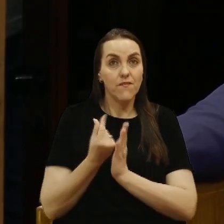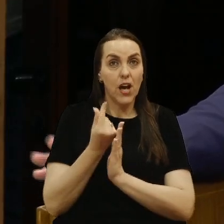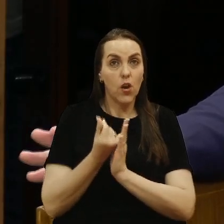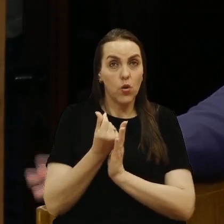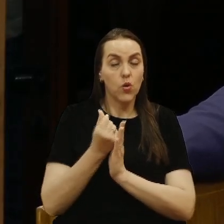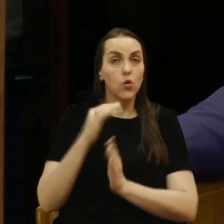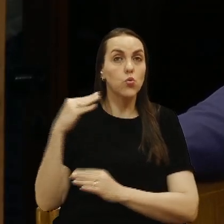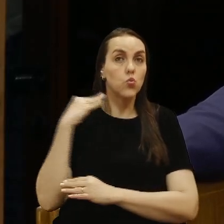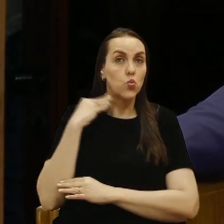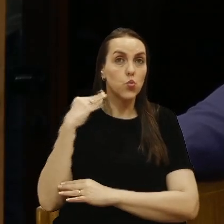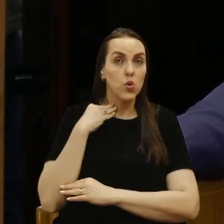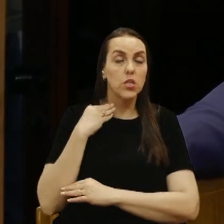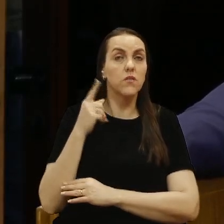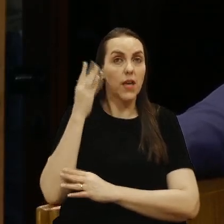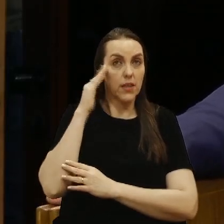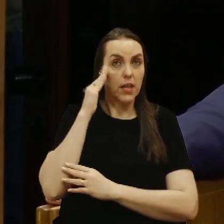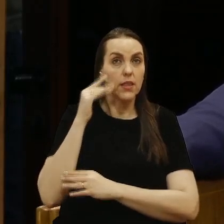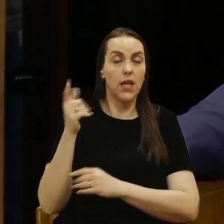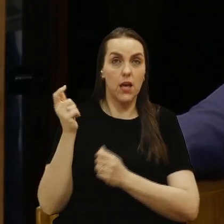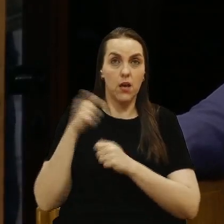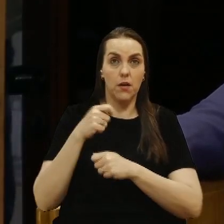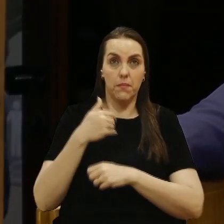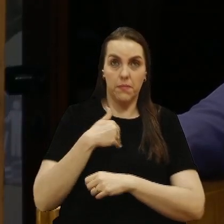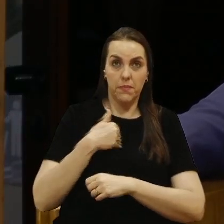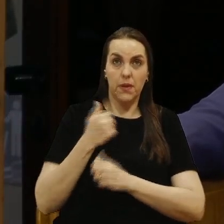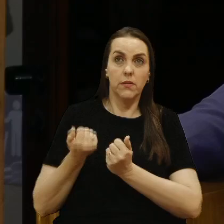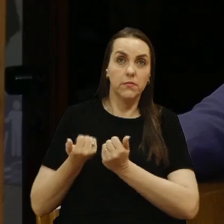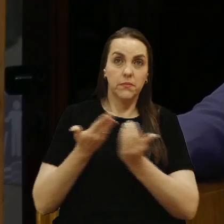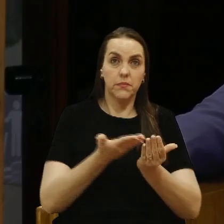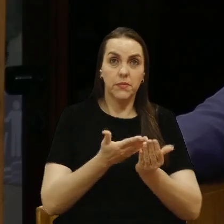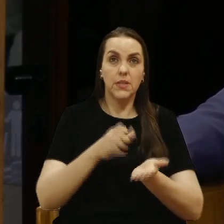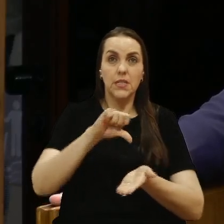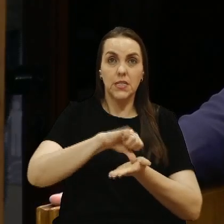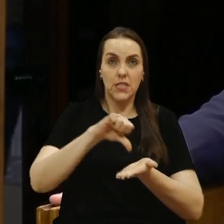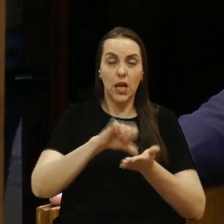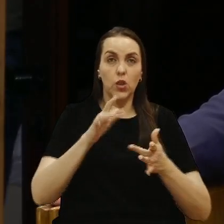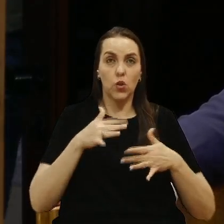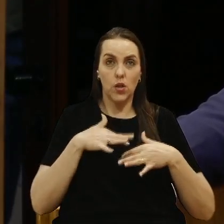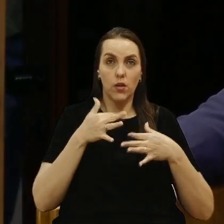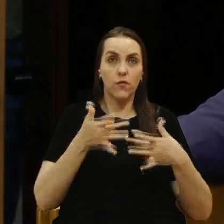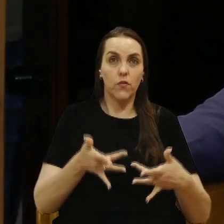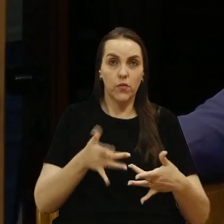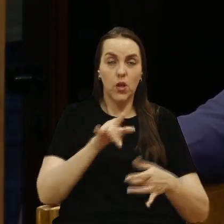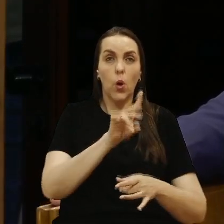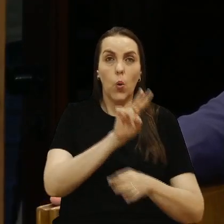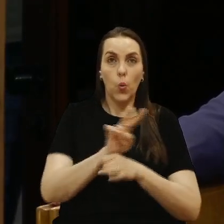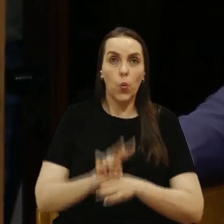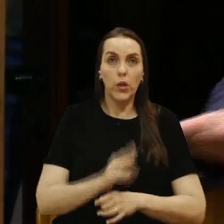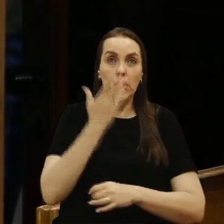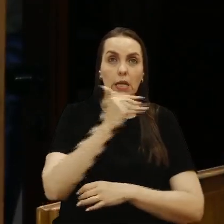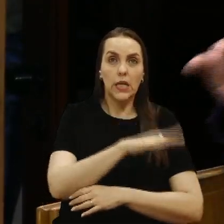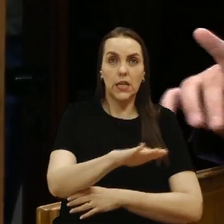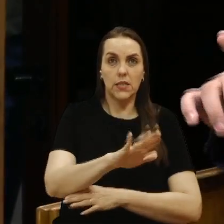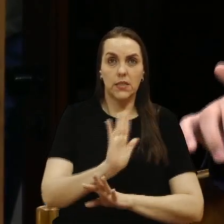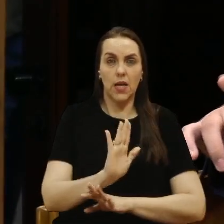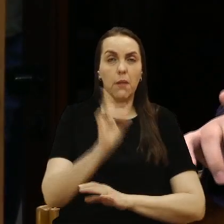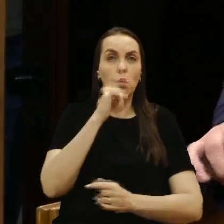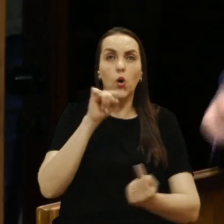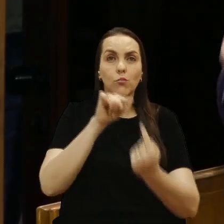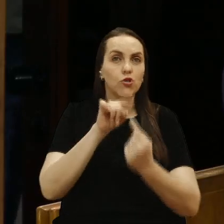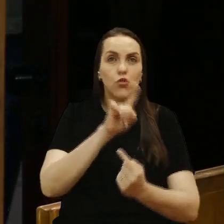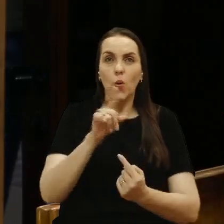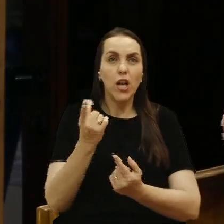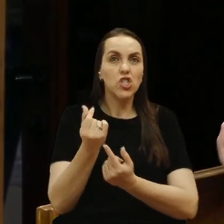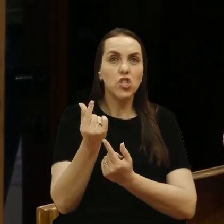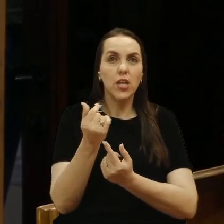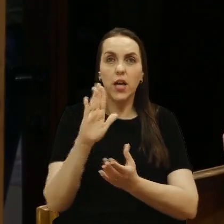arbitrar lá, se entender ganho de causa para mim, seja destinado a um centro filantrópico que cuida justamente de crianças. Porque a minha ideia não é ganhar dinheiro com o